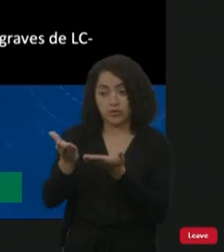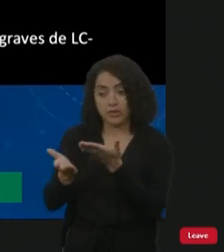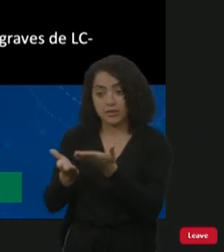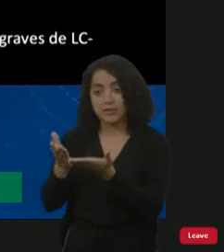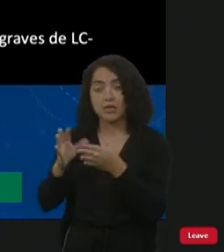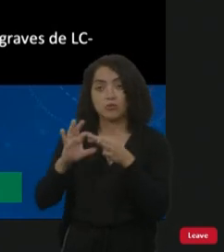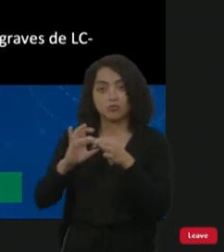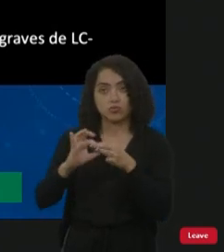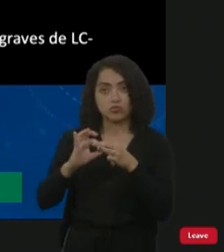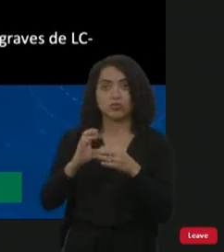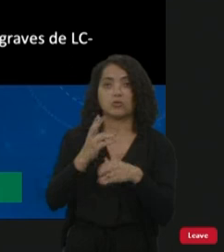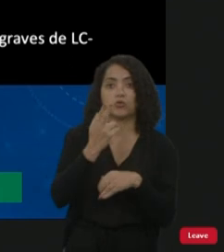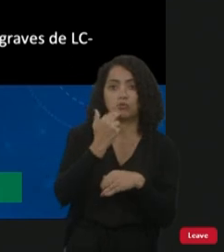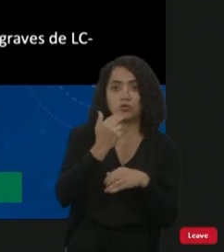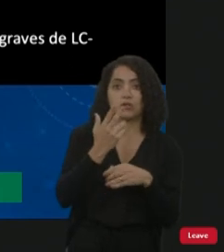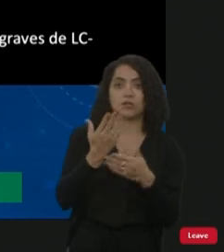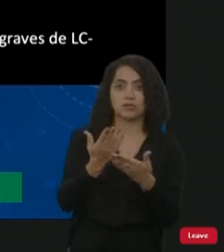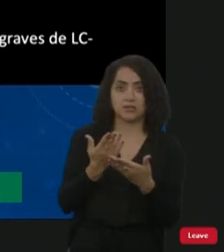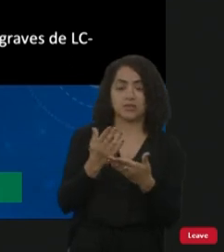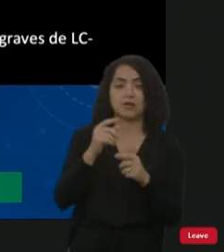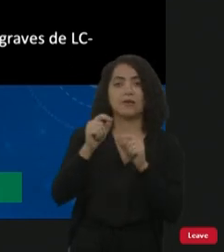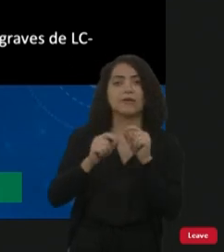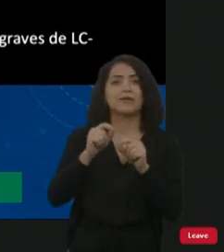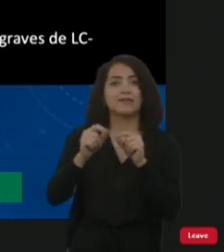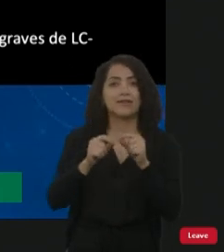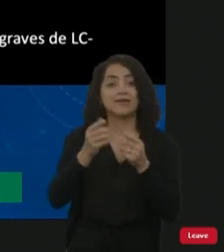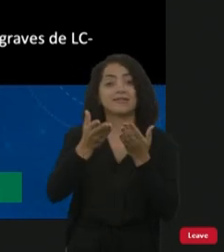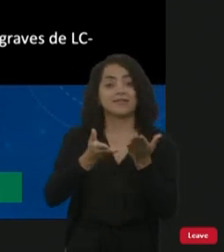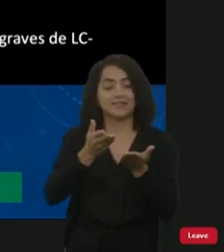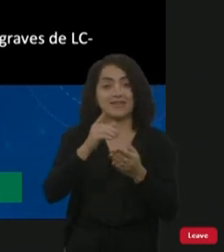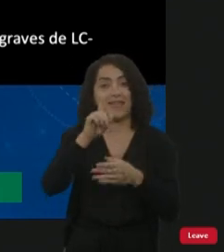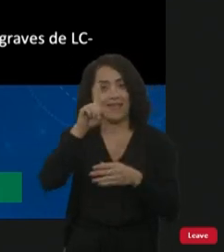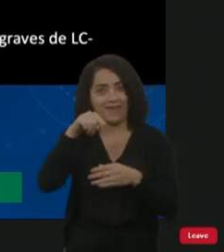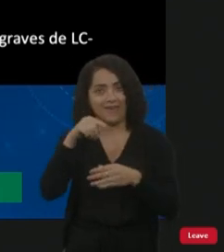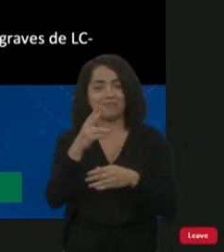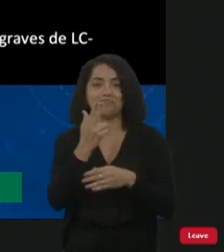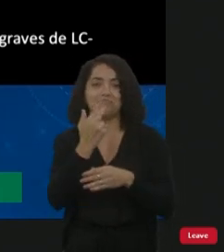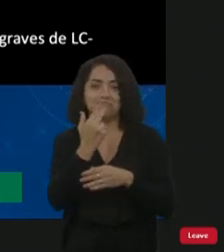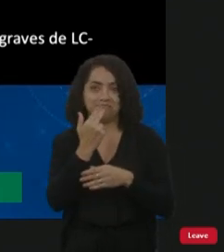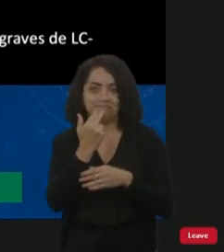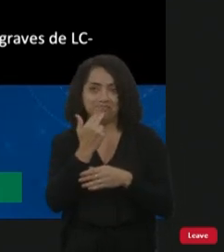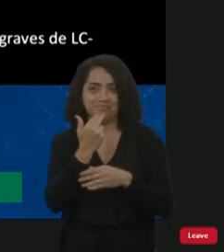com a nutricionista. Na verdade, quem trata ele é a nutricionista, a gente só